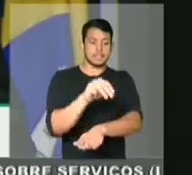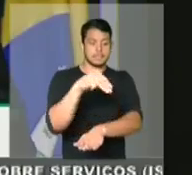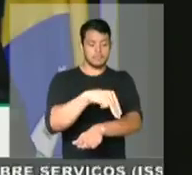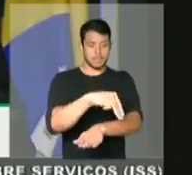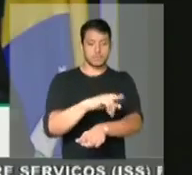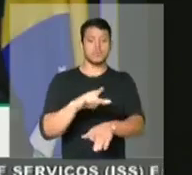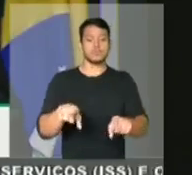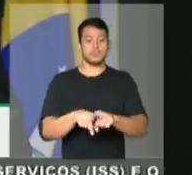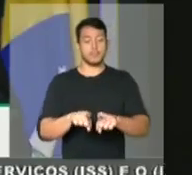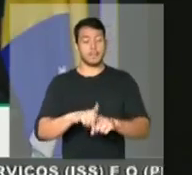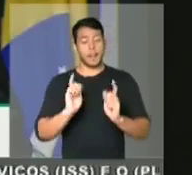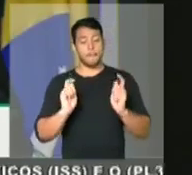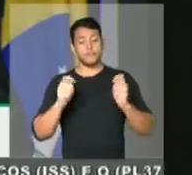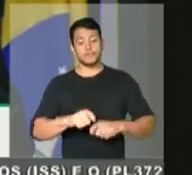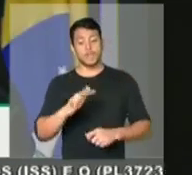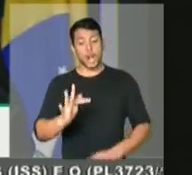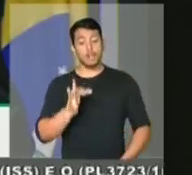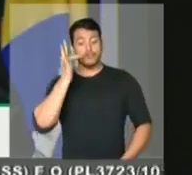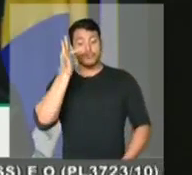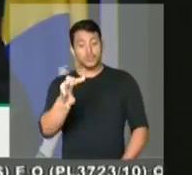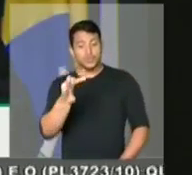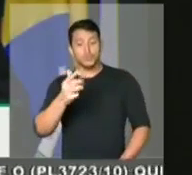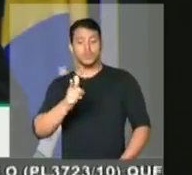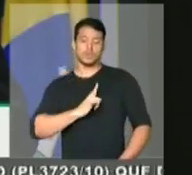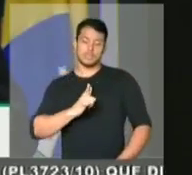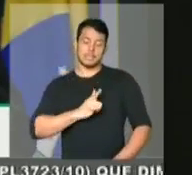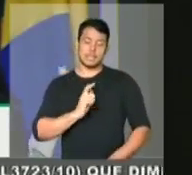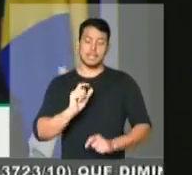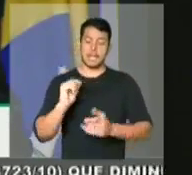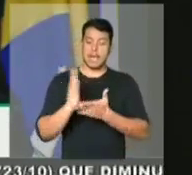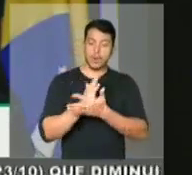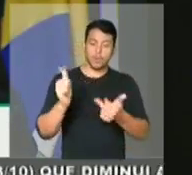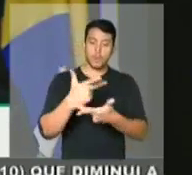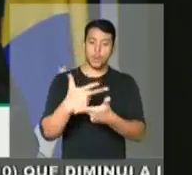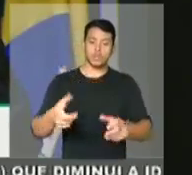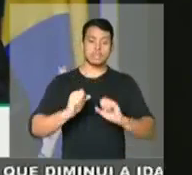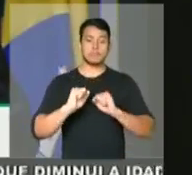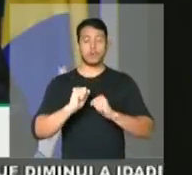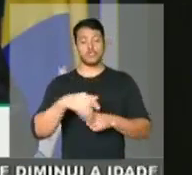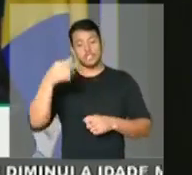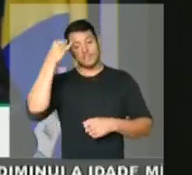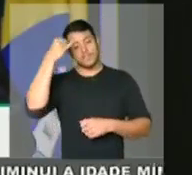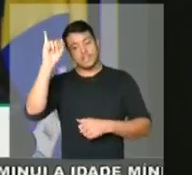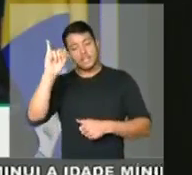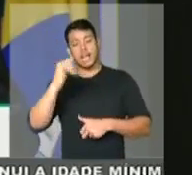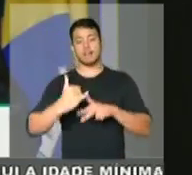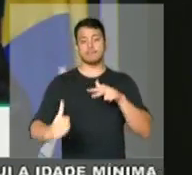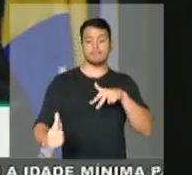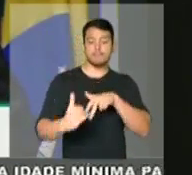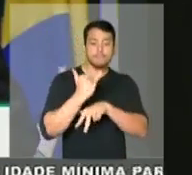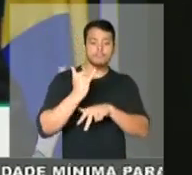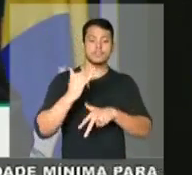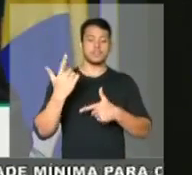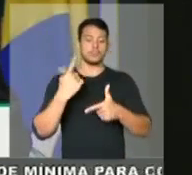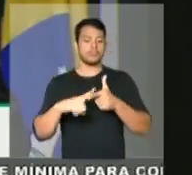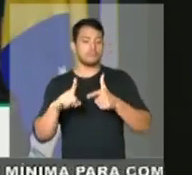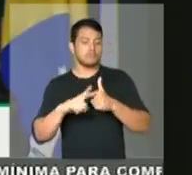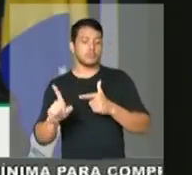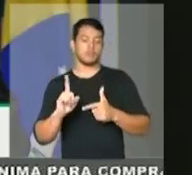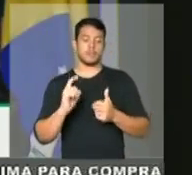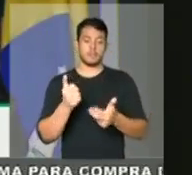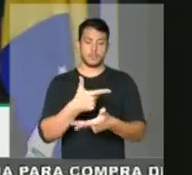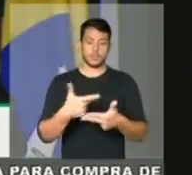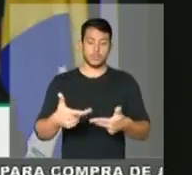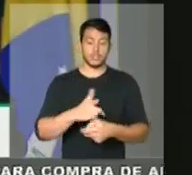melhor intervenções futuras para minimizar possíveis impactos negativos e promover o uso eficiente do solo